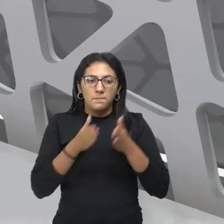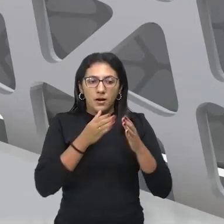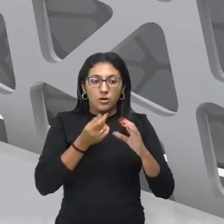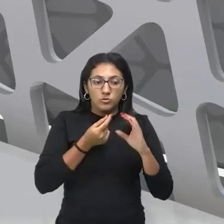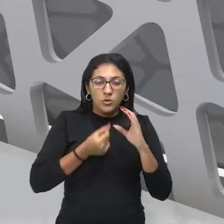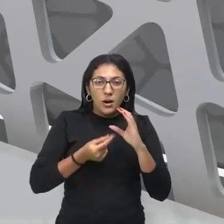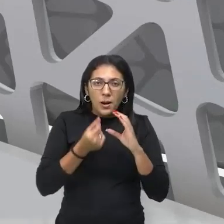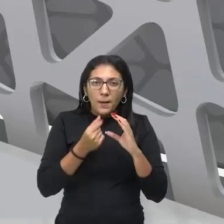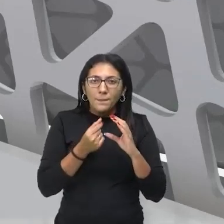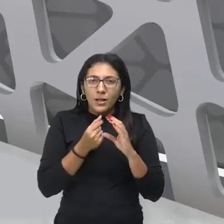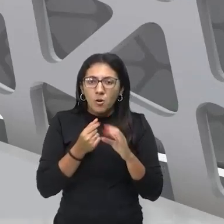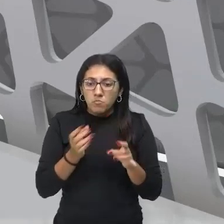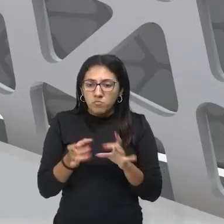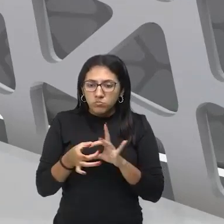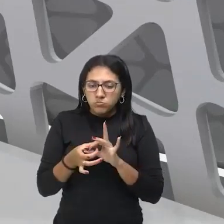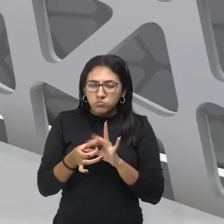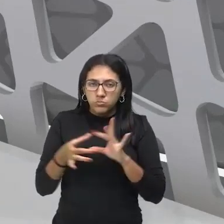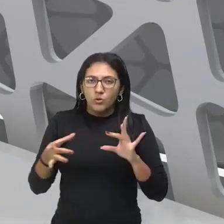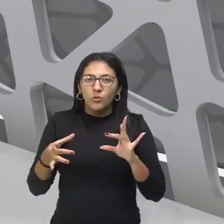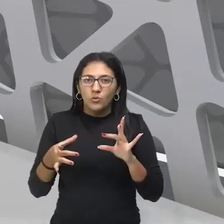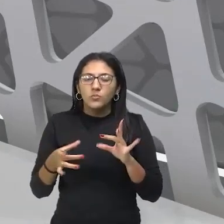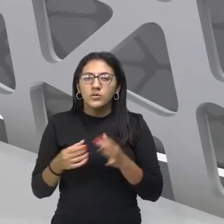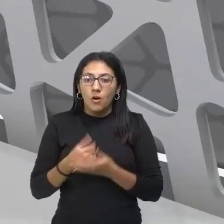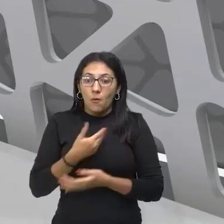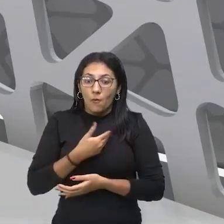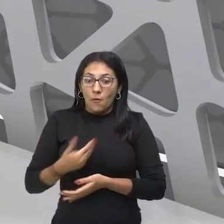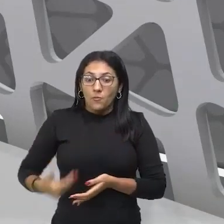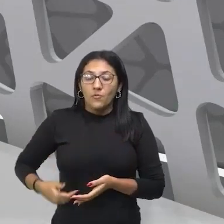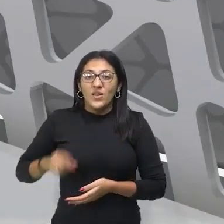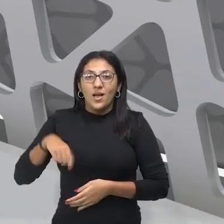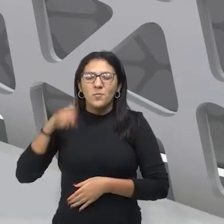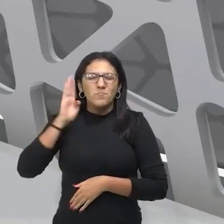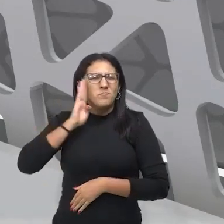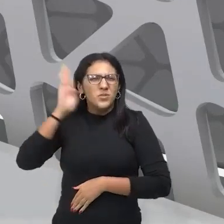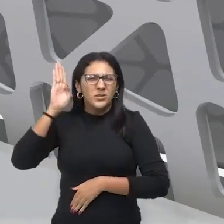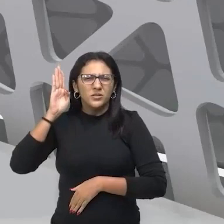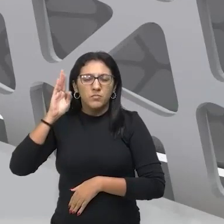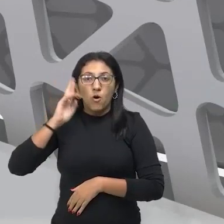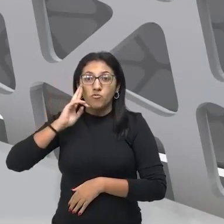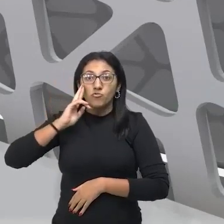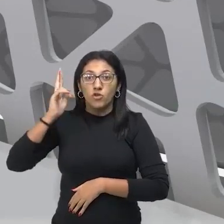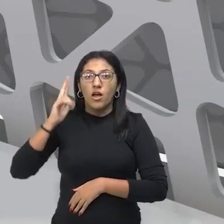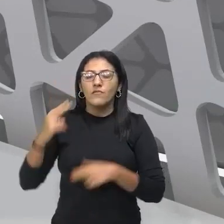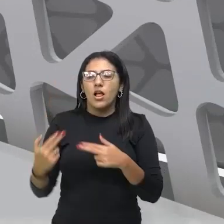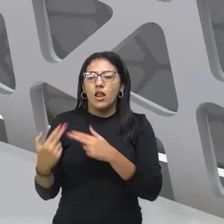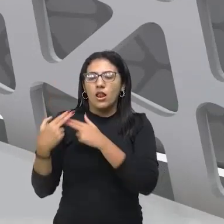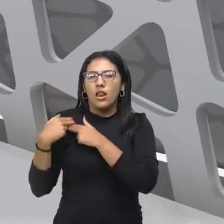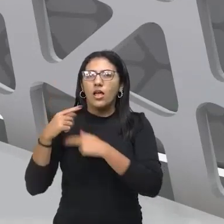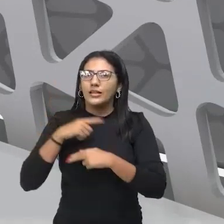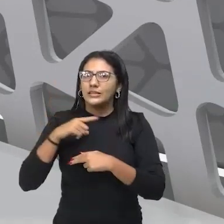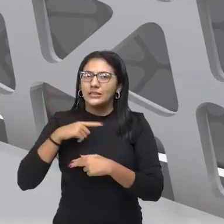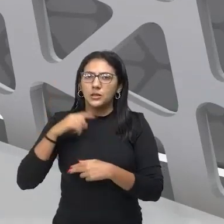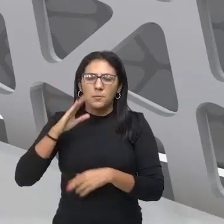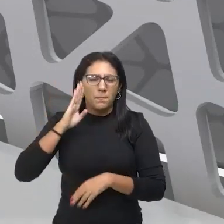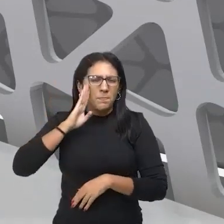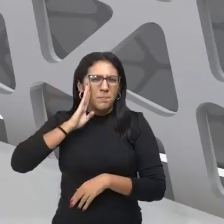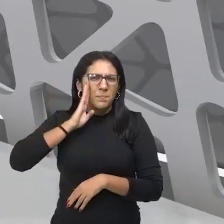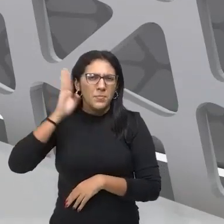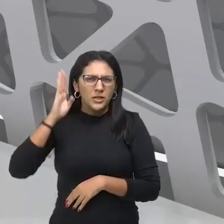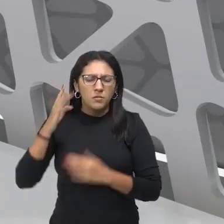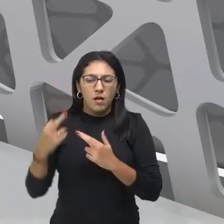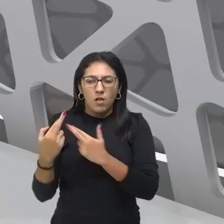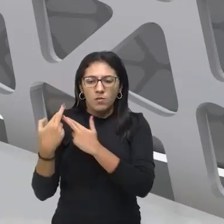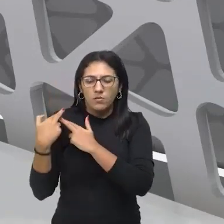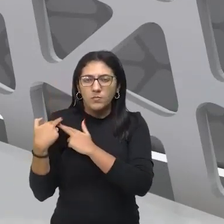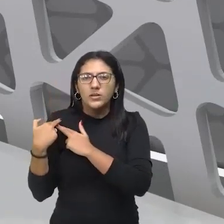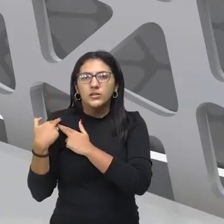capital é público, o governo é o acionista majoritário. Significa que ele tem mais poder sobre o